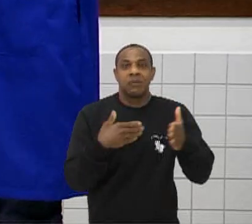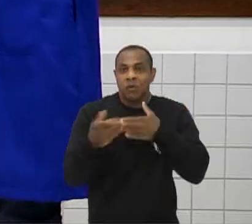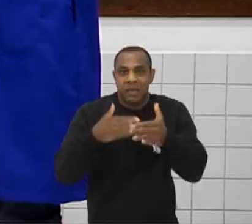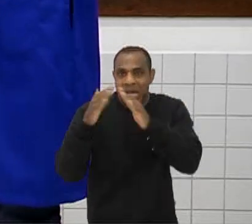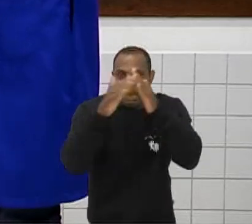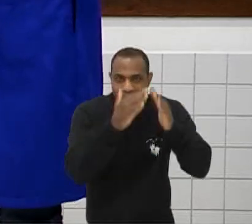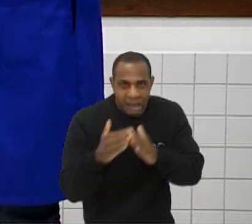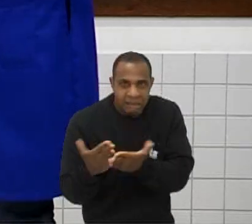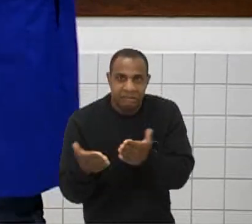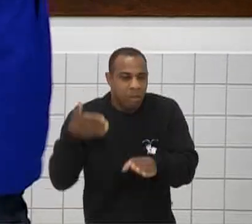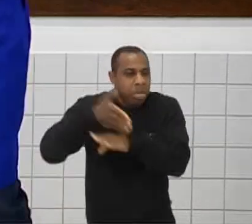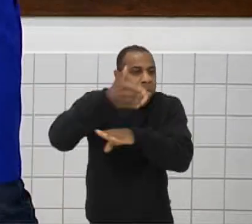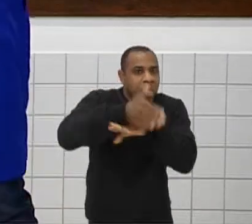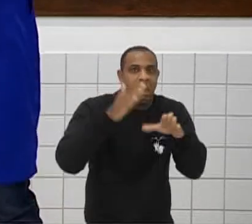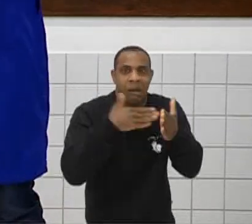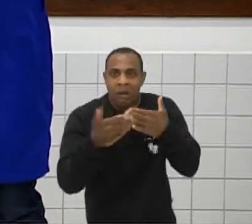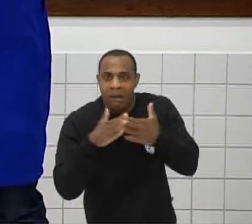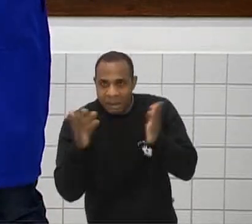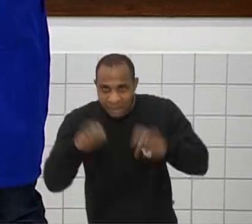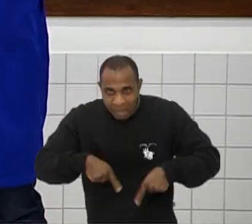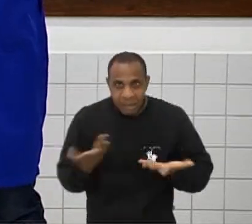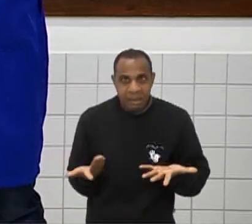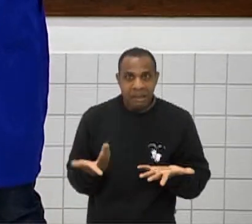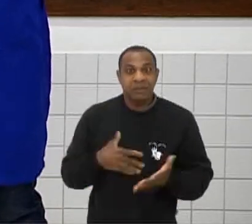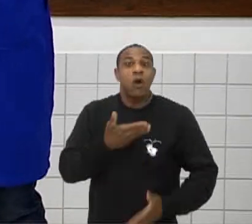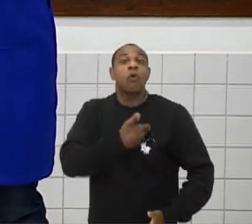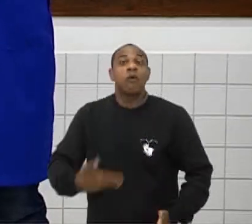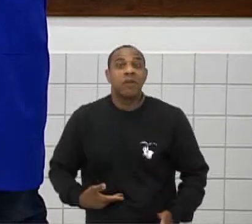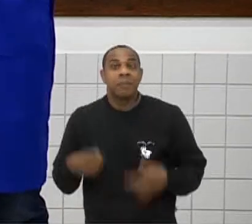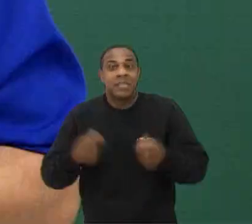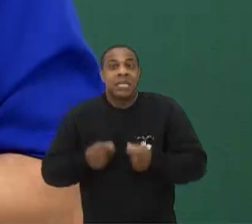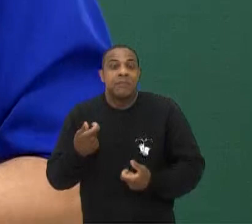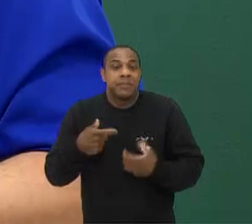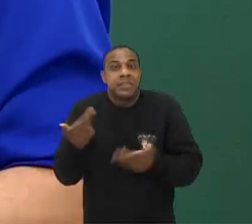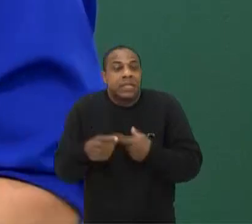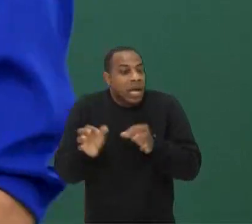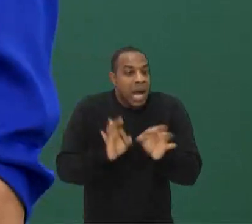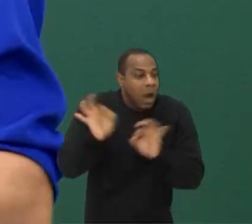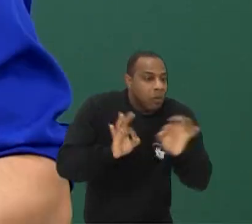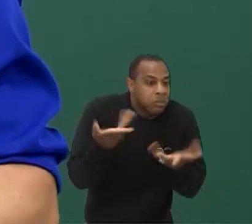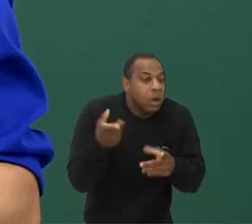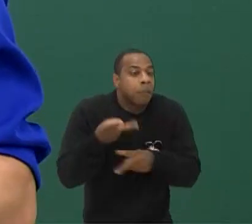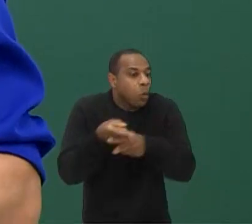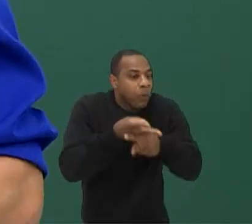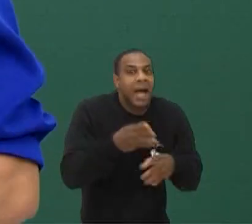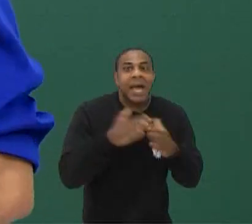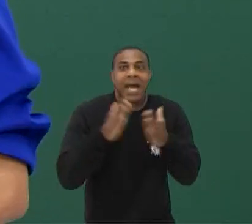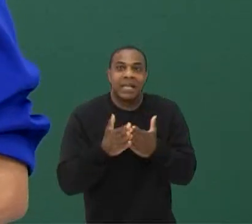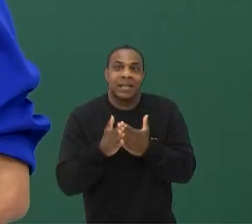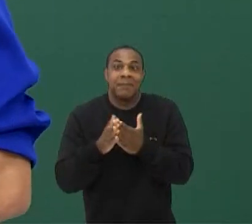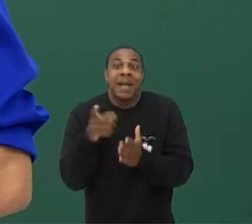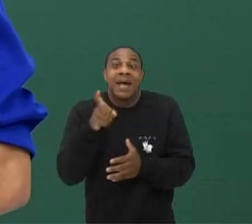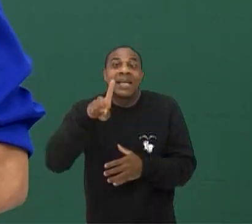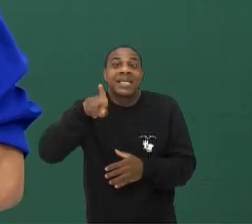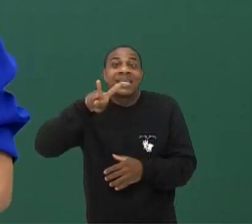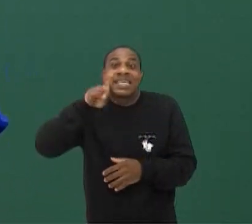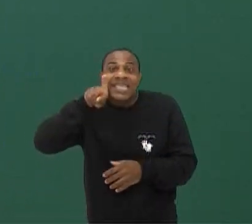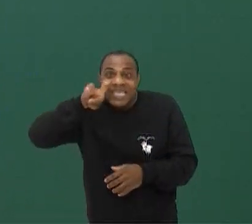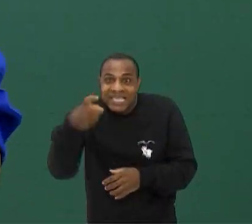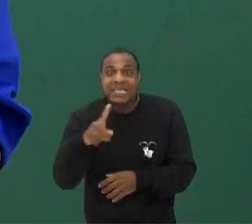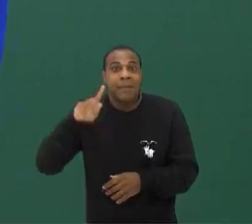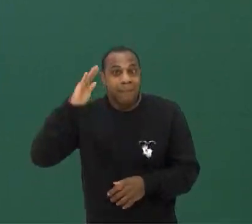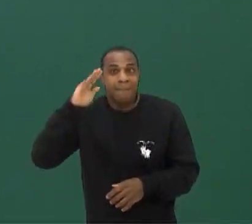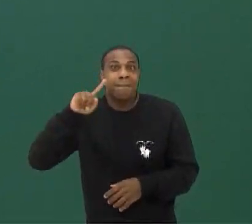em casa, por exemplo, sem chance. Então, assim... O governo teve que imediatamente arrumar casas para essas pessoas. Então, o que o governo fez?